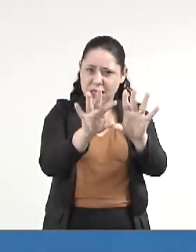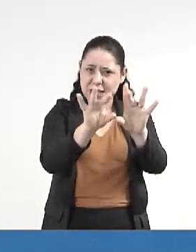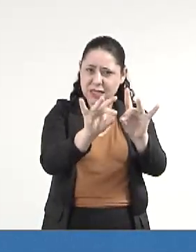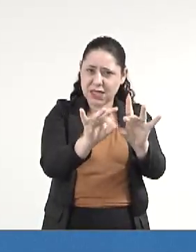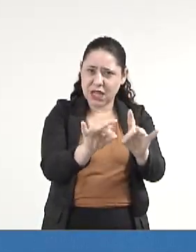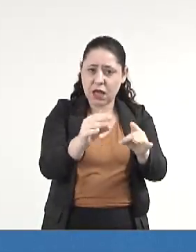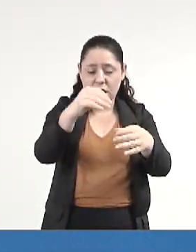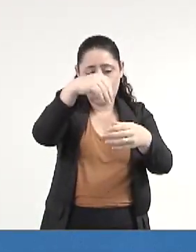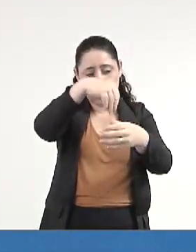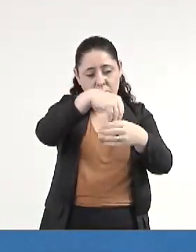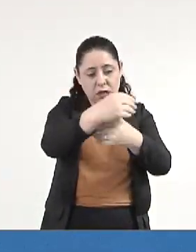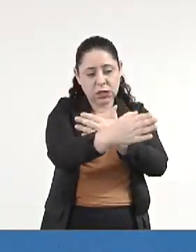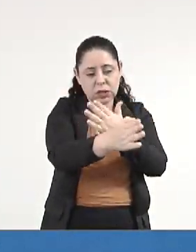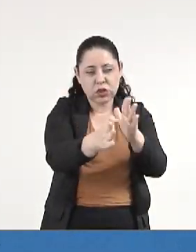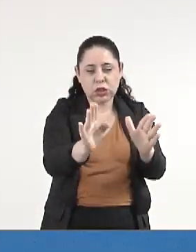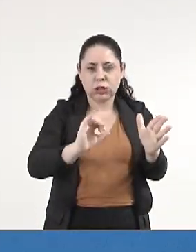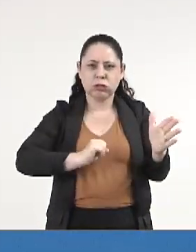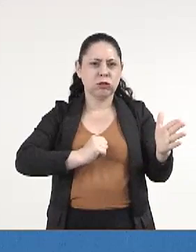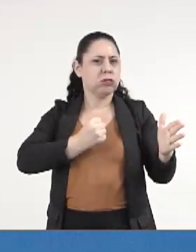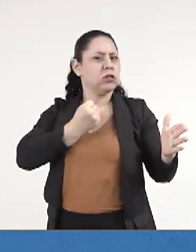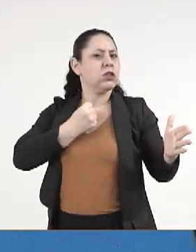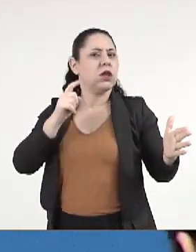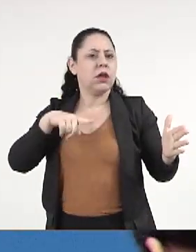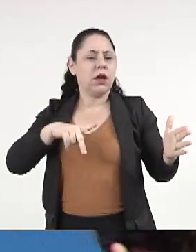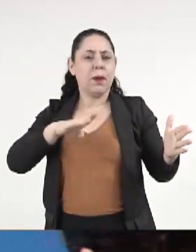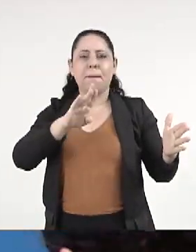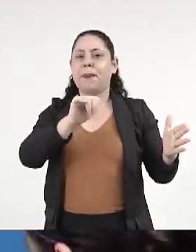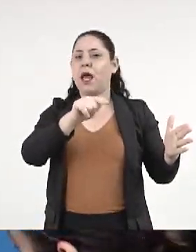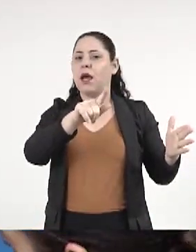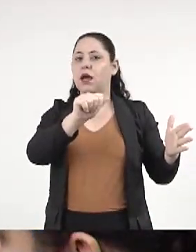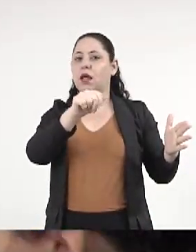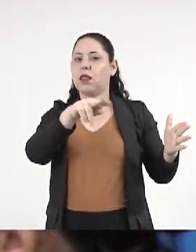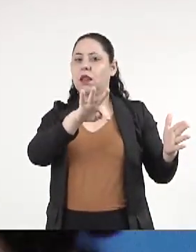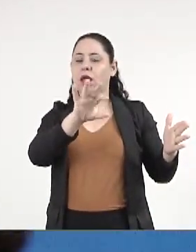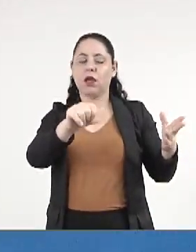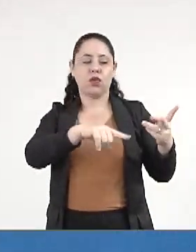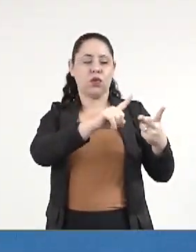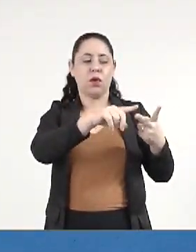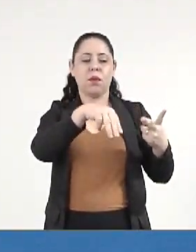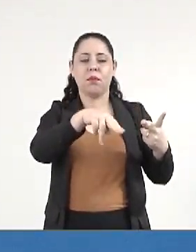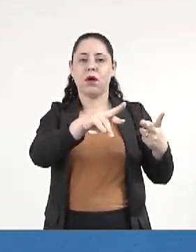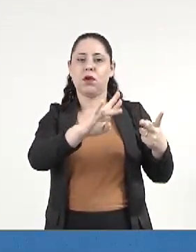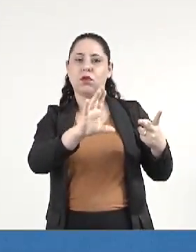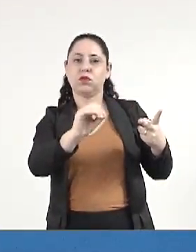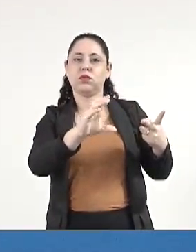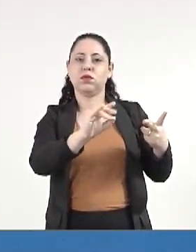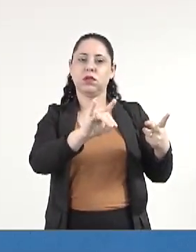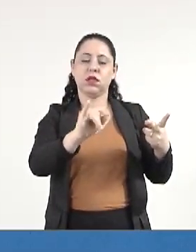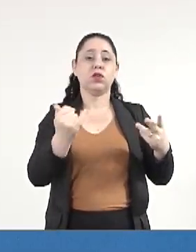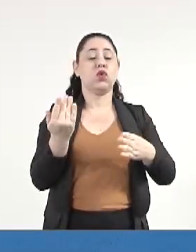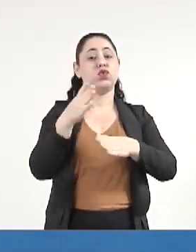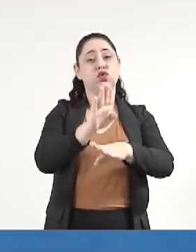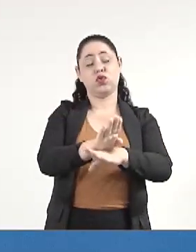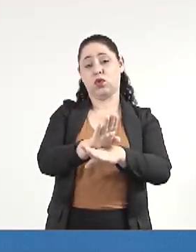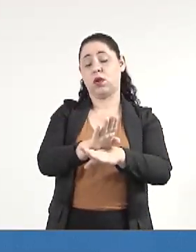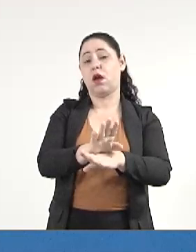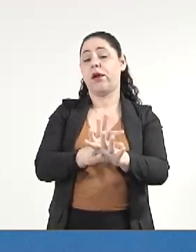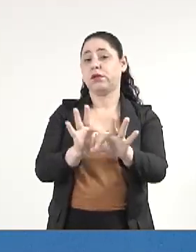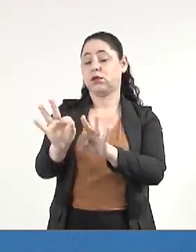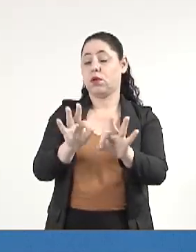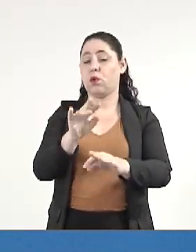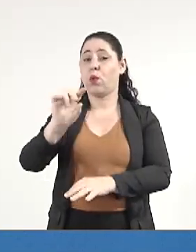no gabinete do ódio, no gabinete do Braga Neto, do Mauro Cid, que era o ajudante de ordens